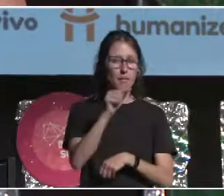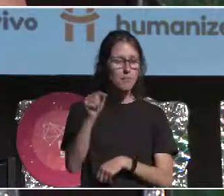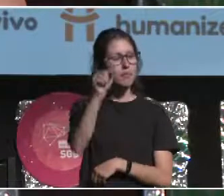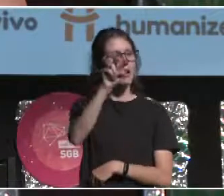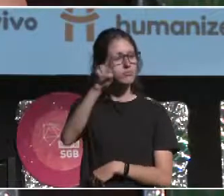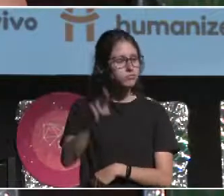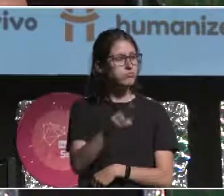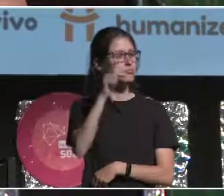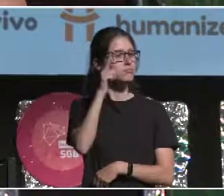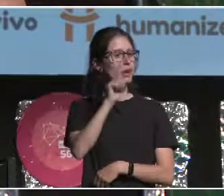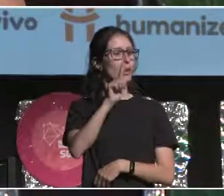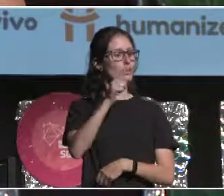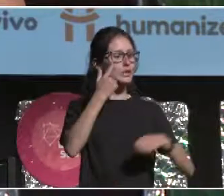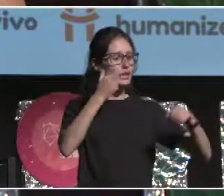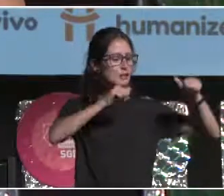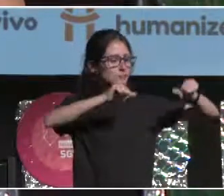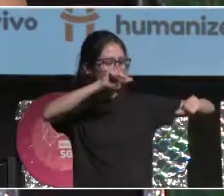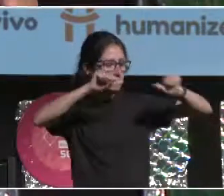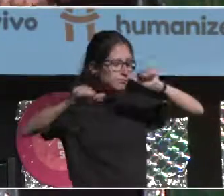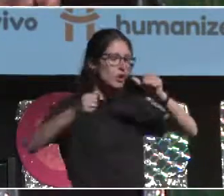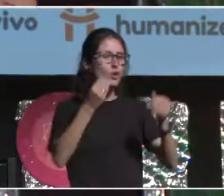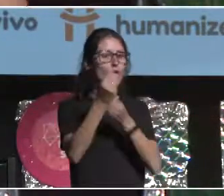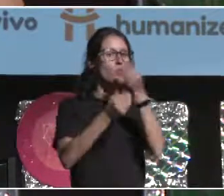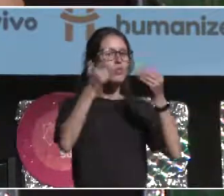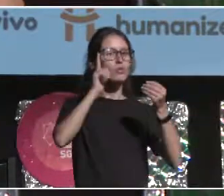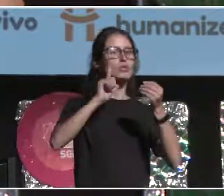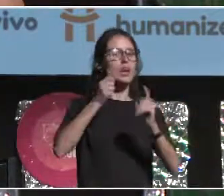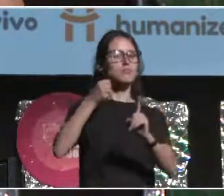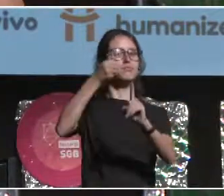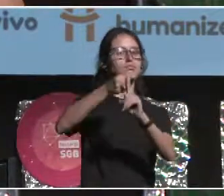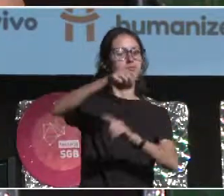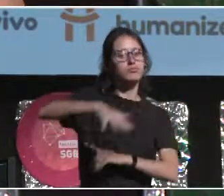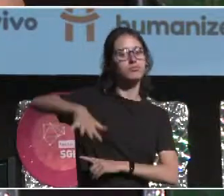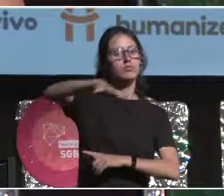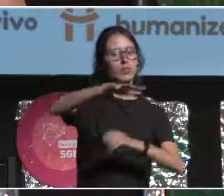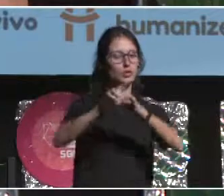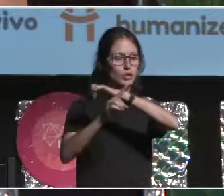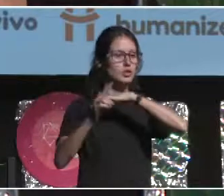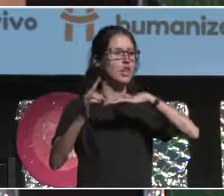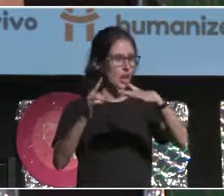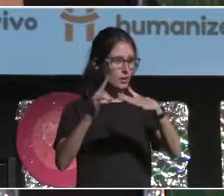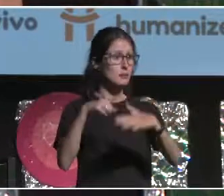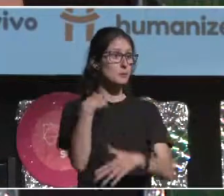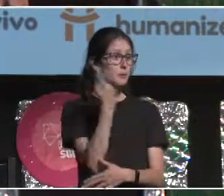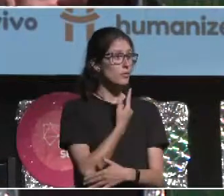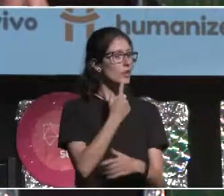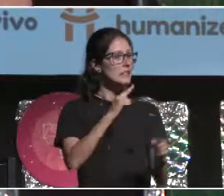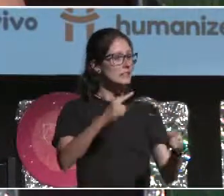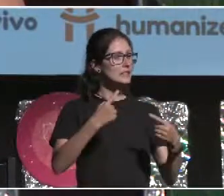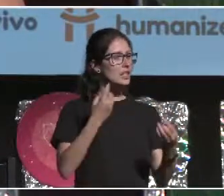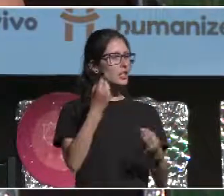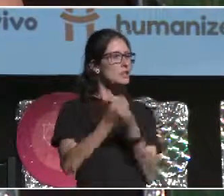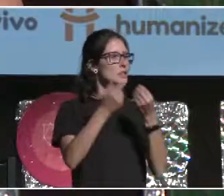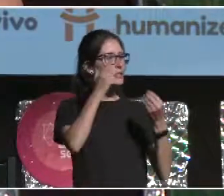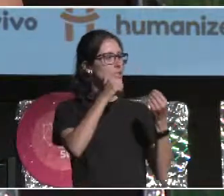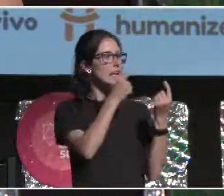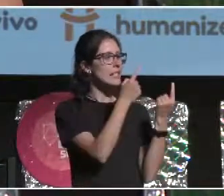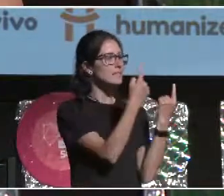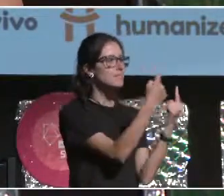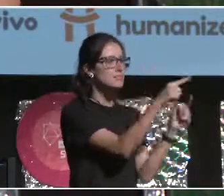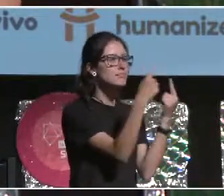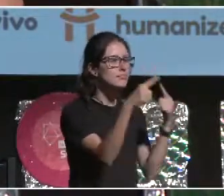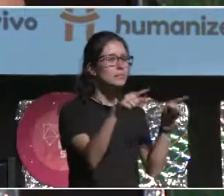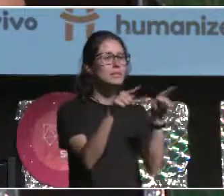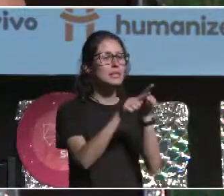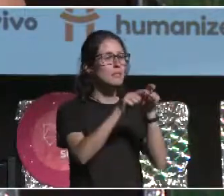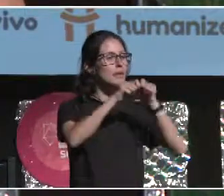reportarem o seu impacto. E um dos outros nossos desafios é como é que a gente pode inspirar todos os consumidores